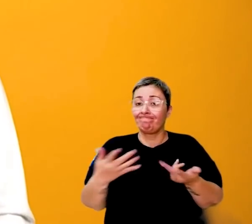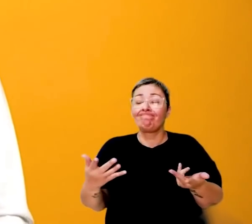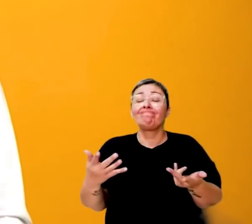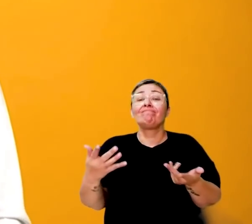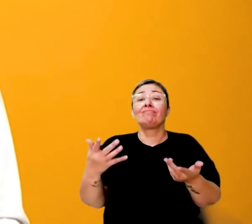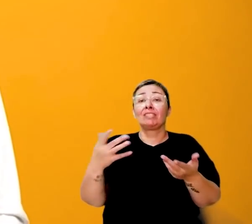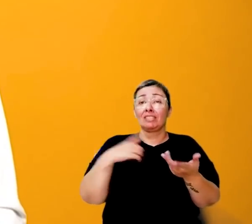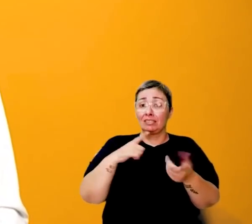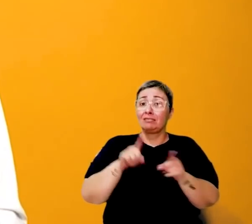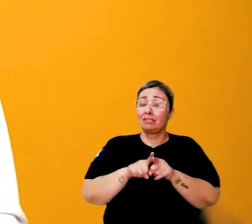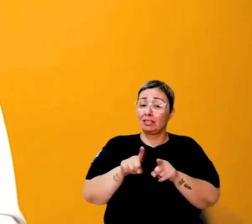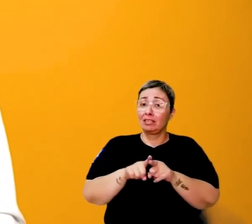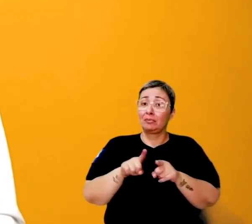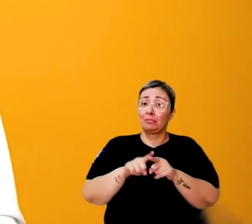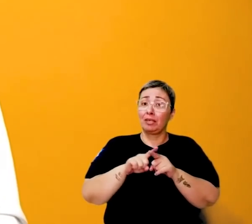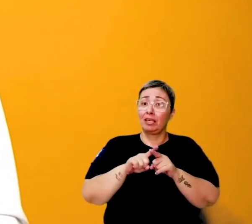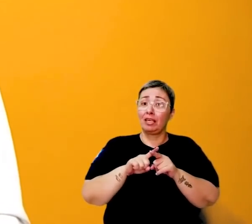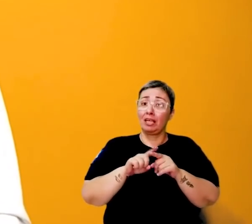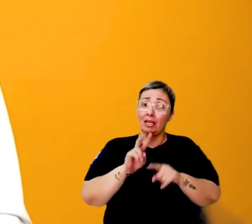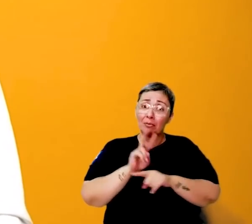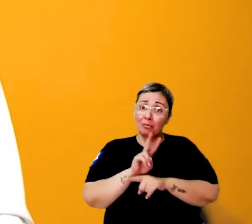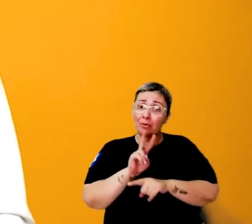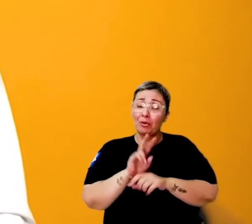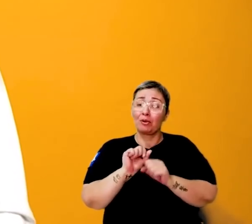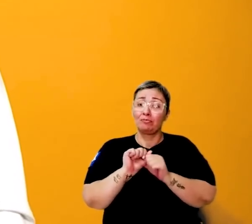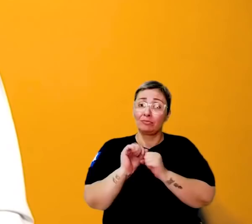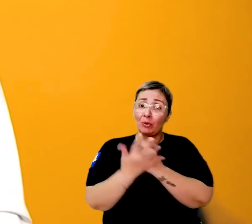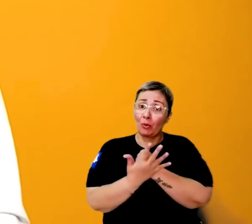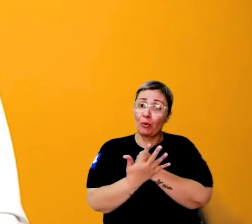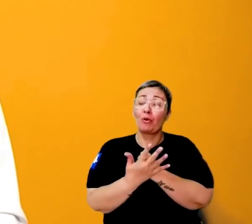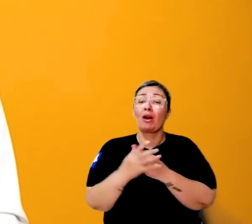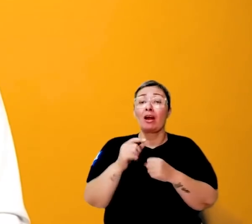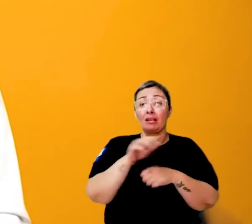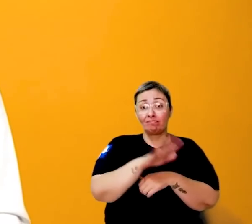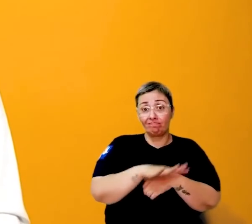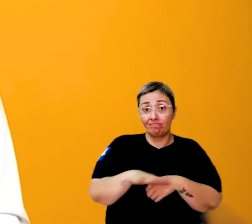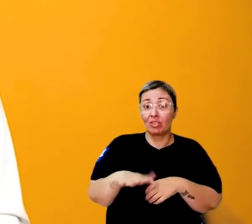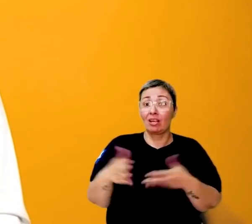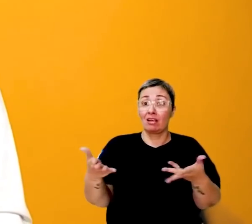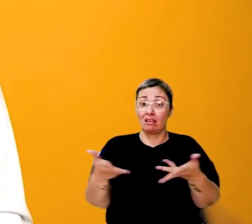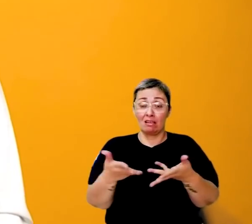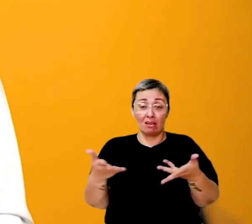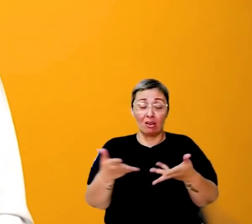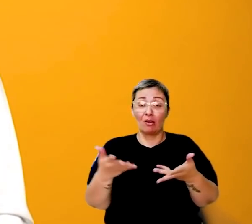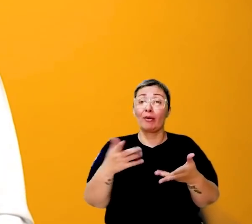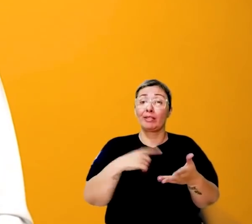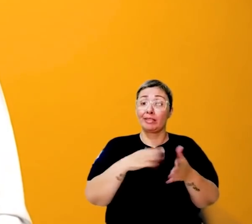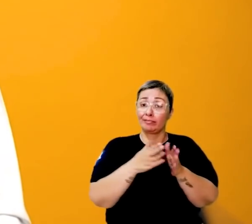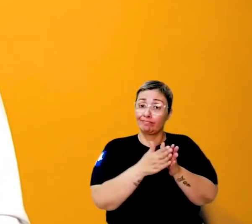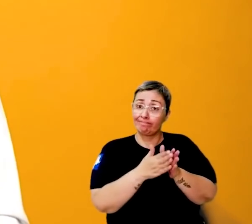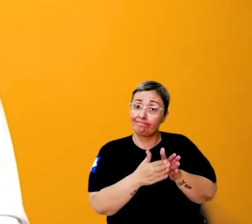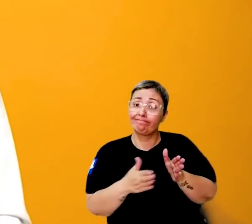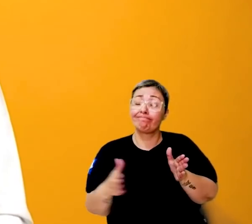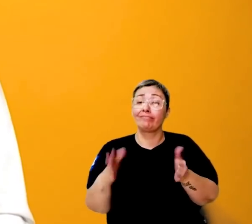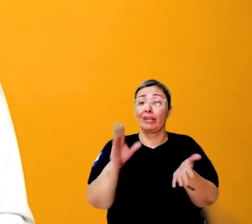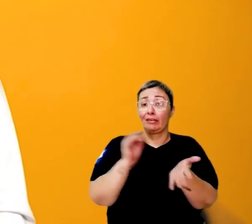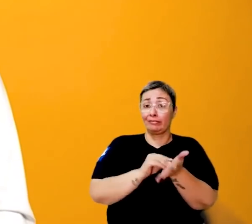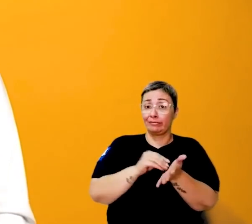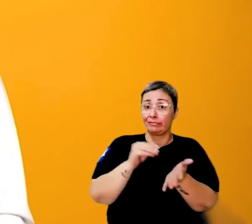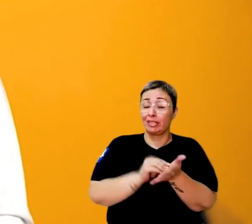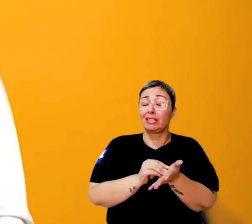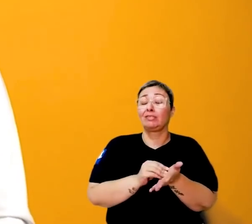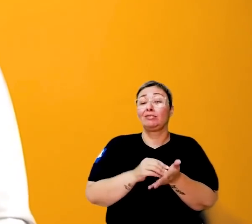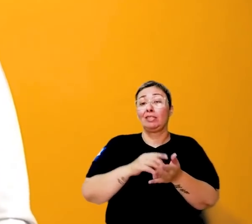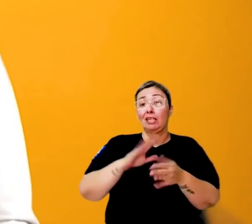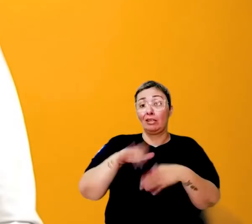até mesmo por medida de proteção ao coronavírus, as crianças nesse momento estão passando por essa privação